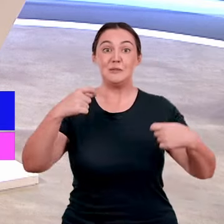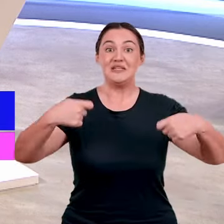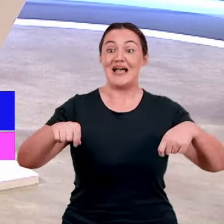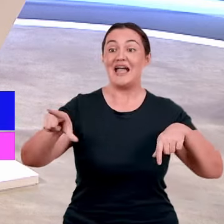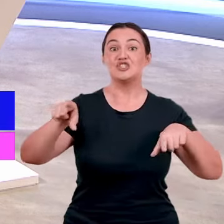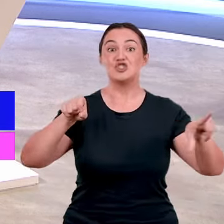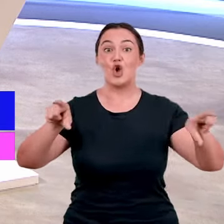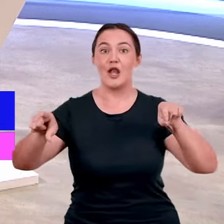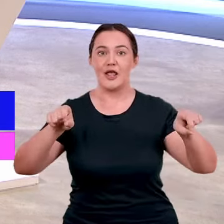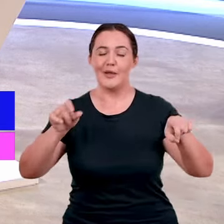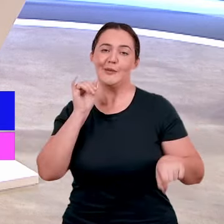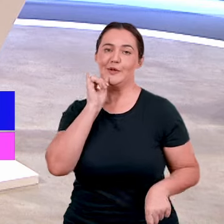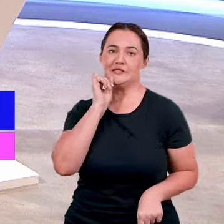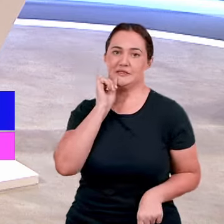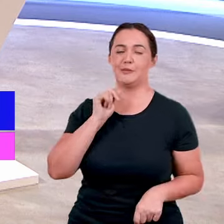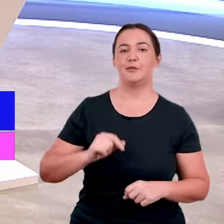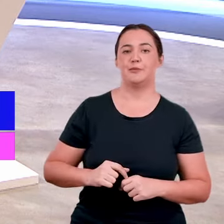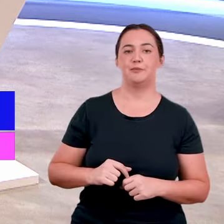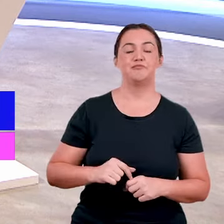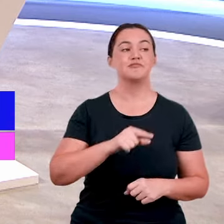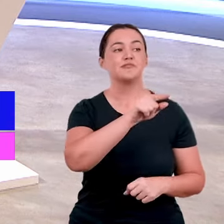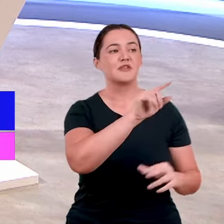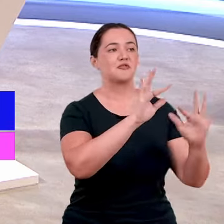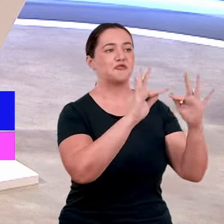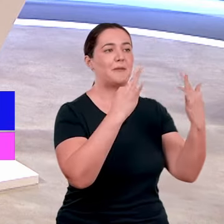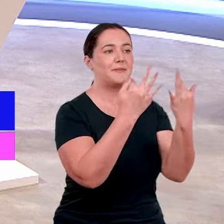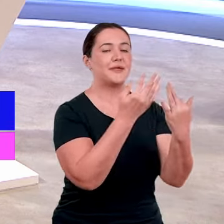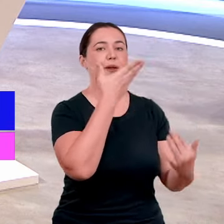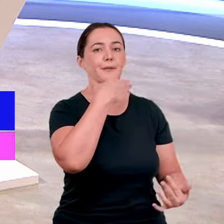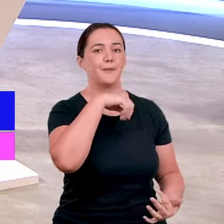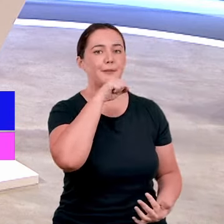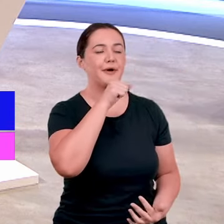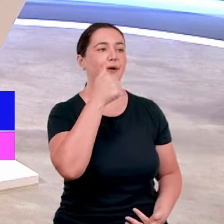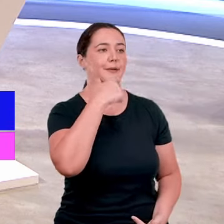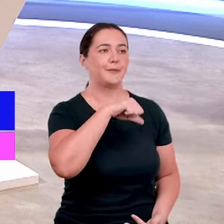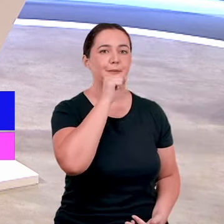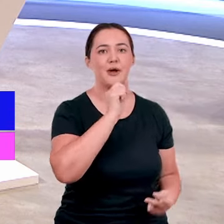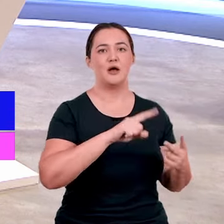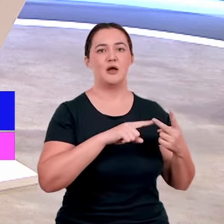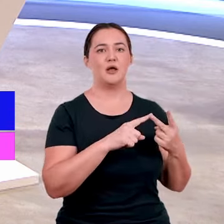tiver que escolher entre pai,